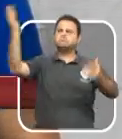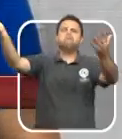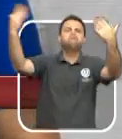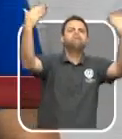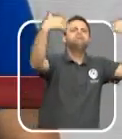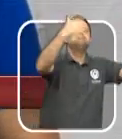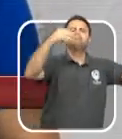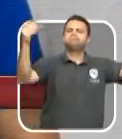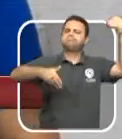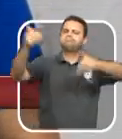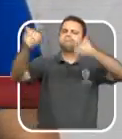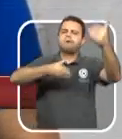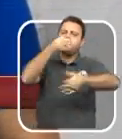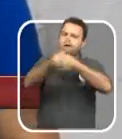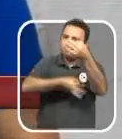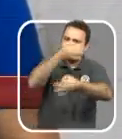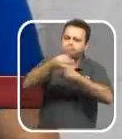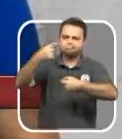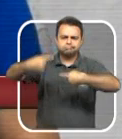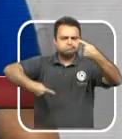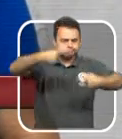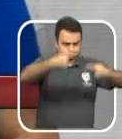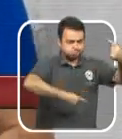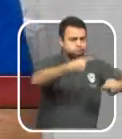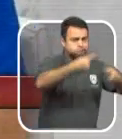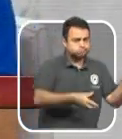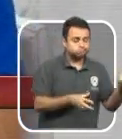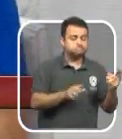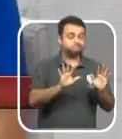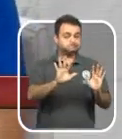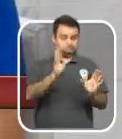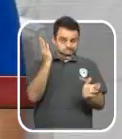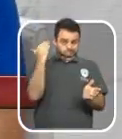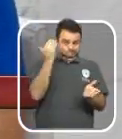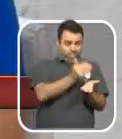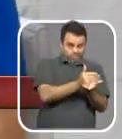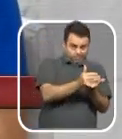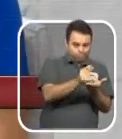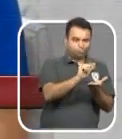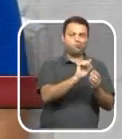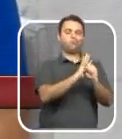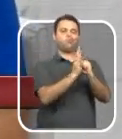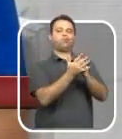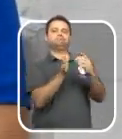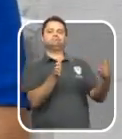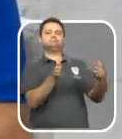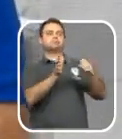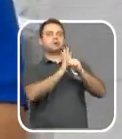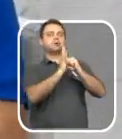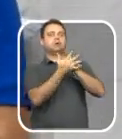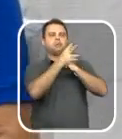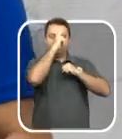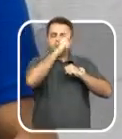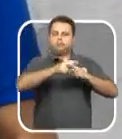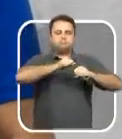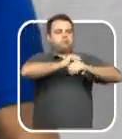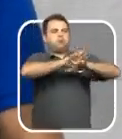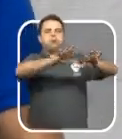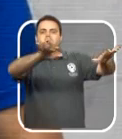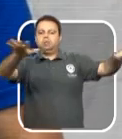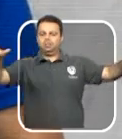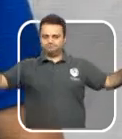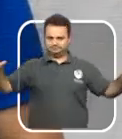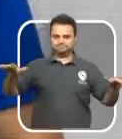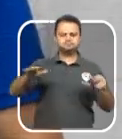para participar do debate da cidade. Apesar de iniciarmos o mandato com uma pandemia, né, e eu me lembro naquele começo,